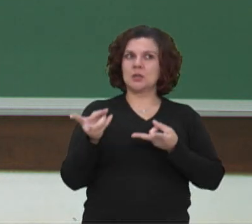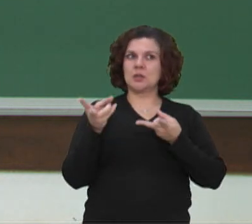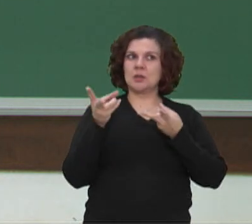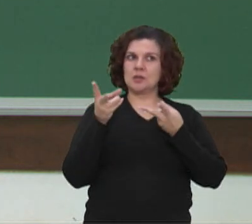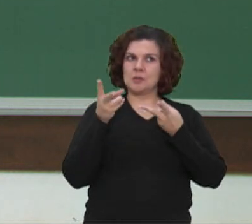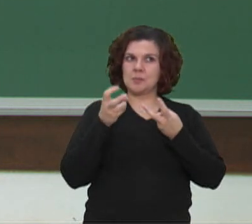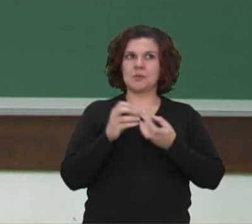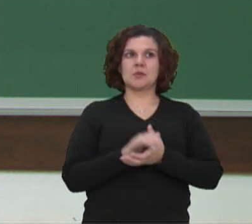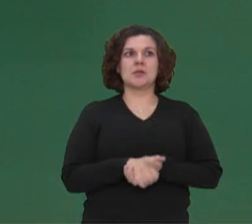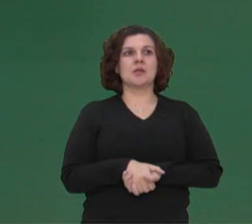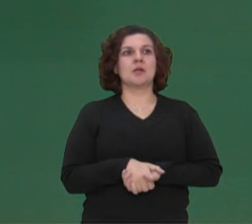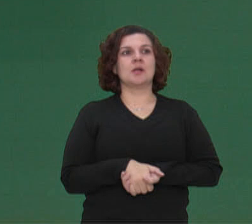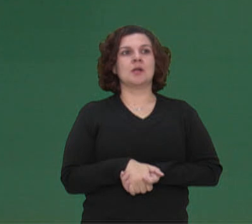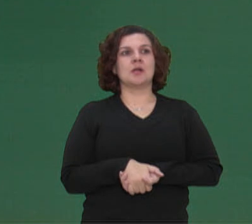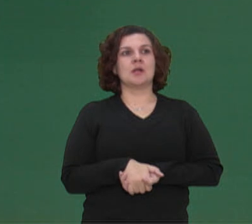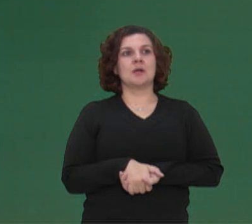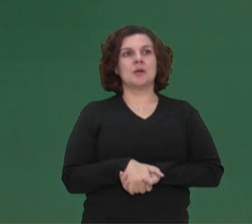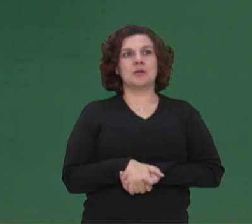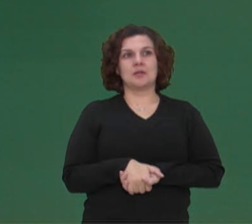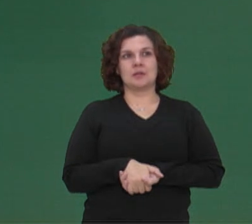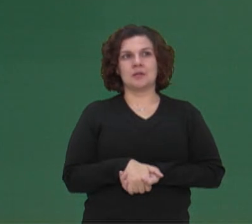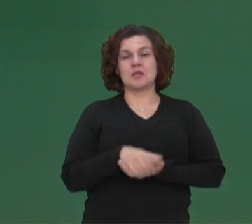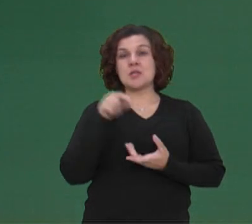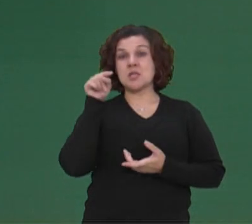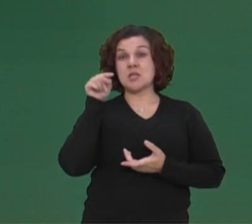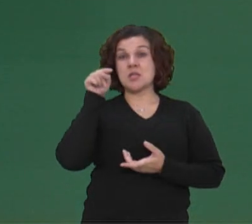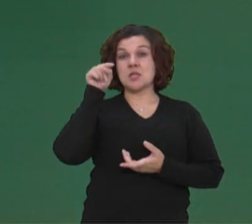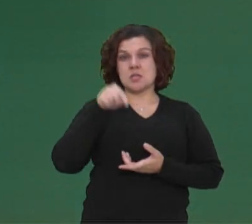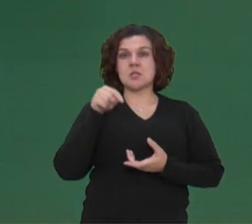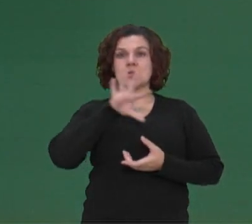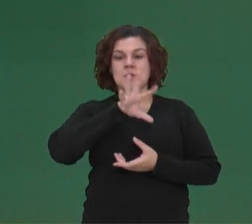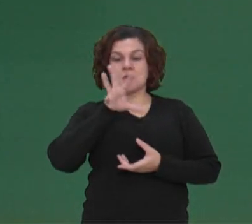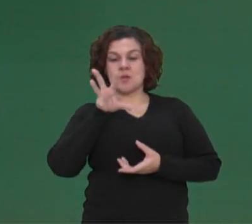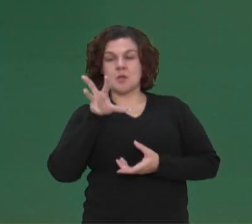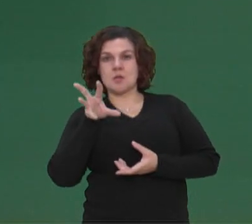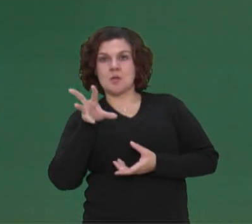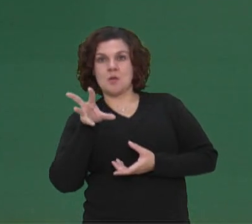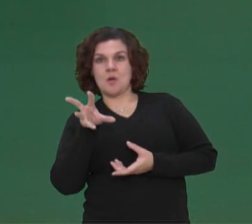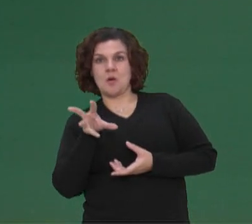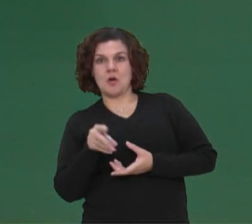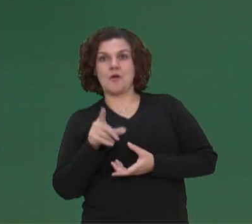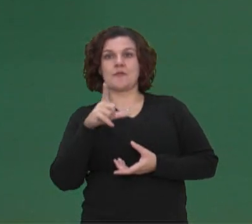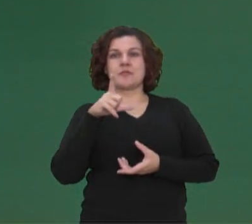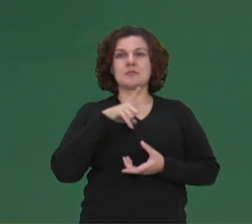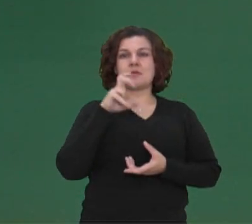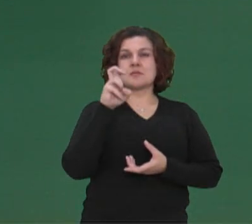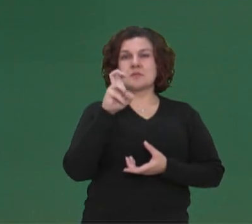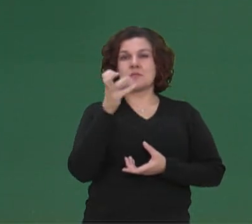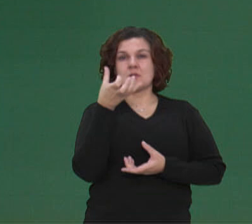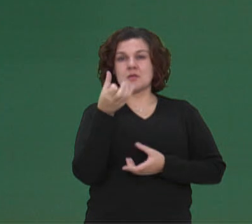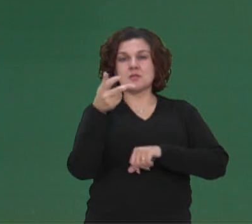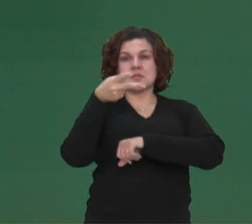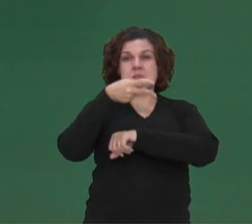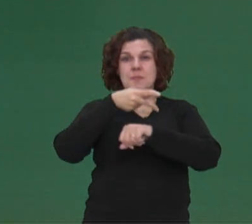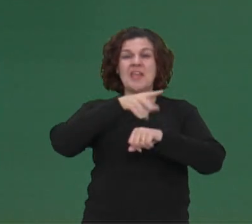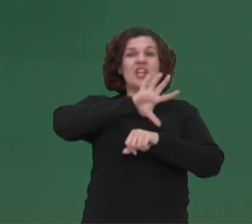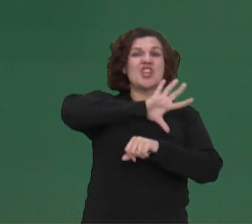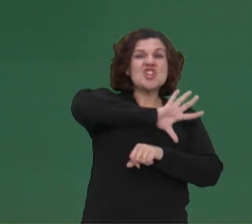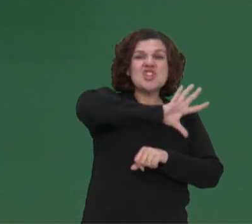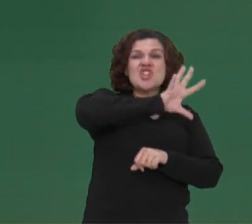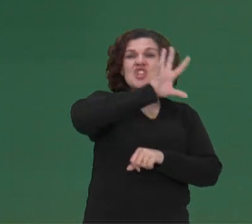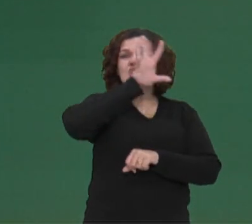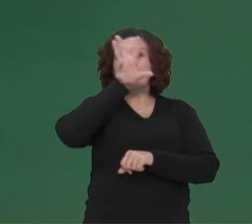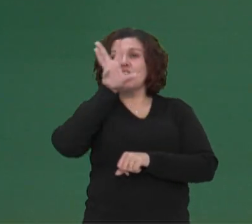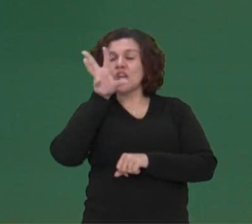isso aqui para você ver que o continente africano, que tem aqueles 56 países, todos, na sua